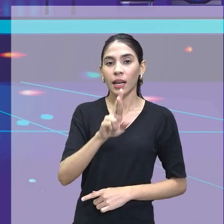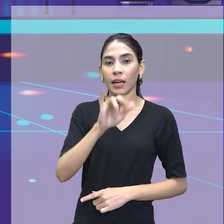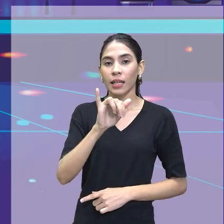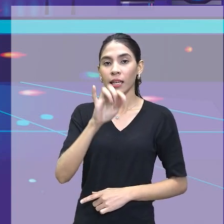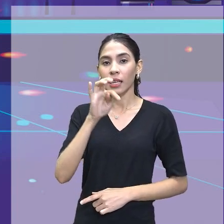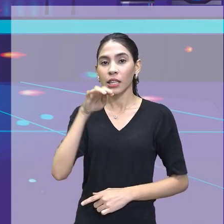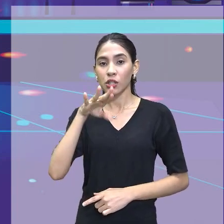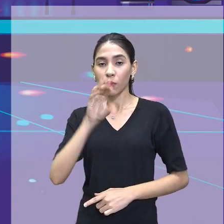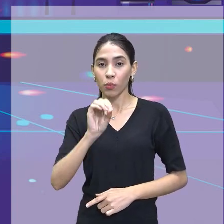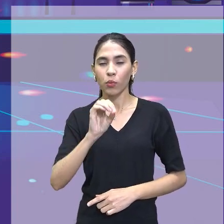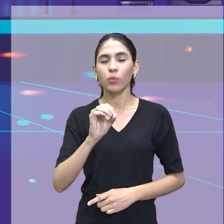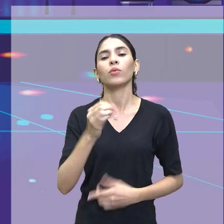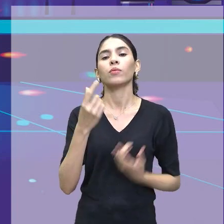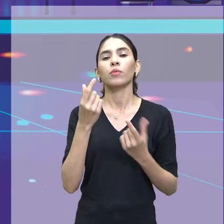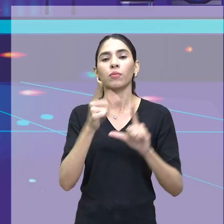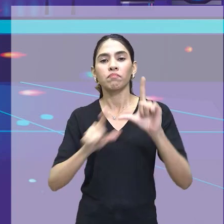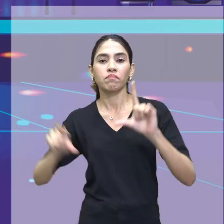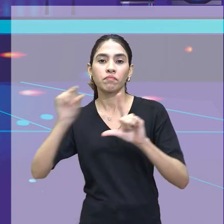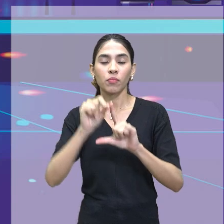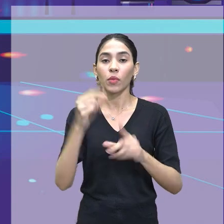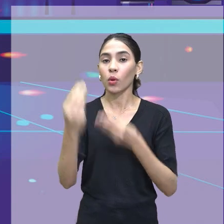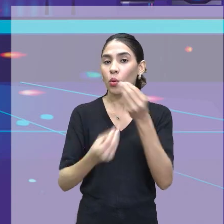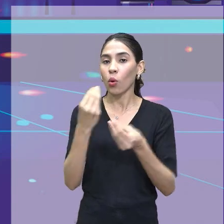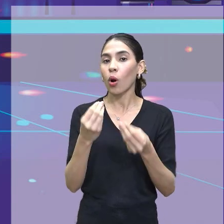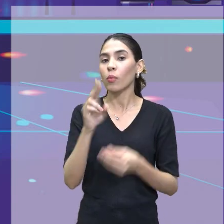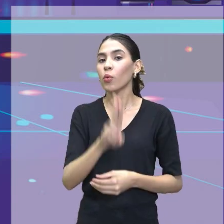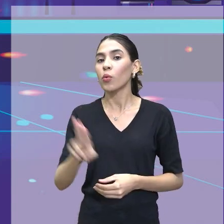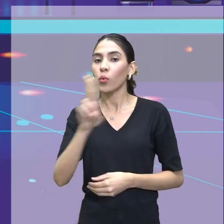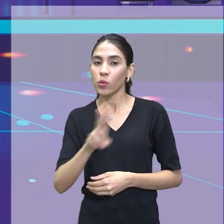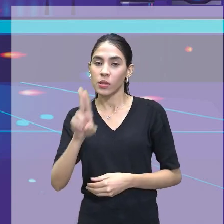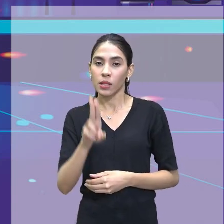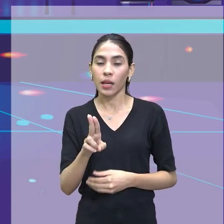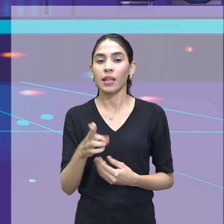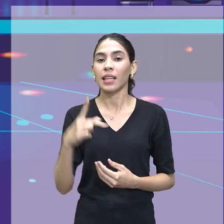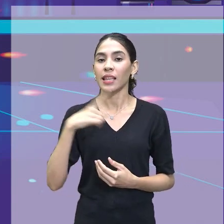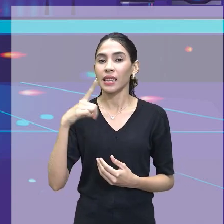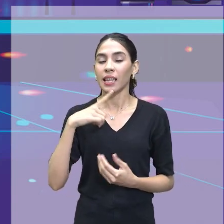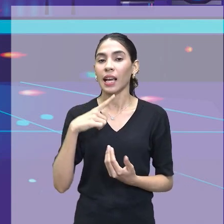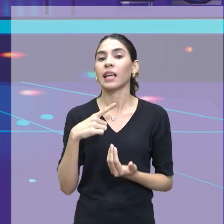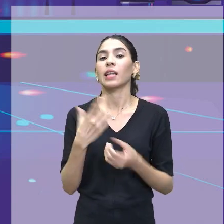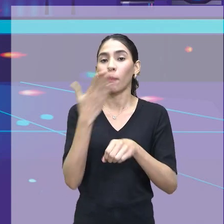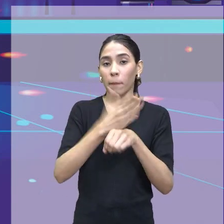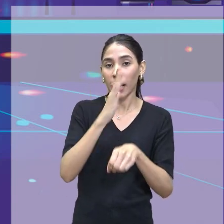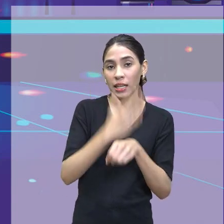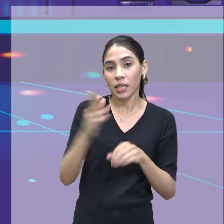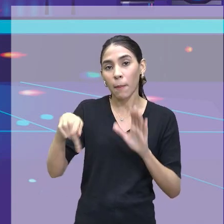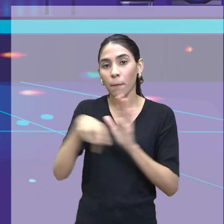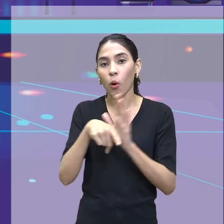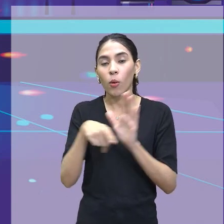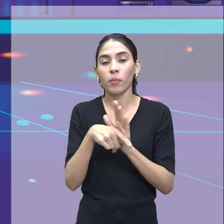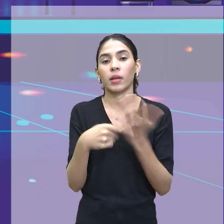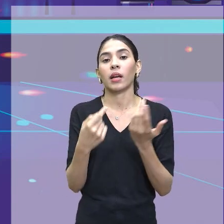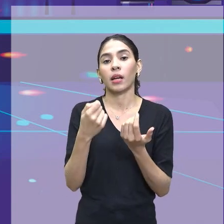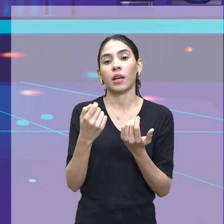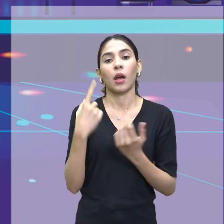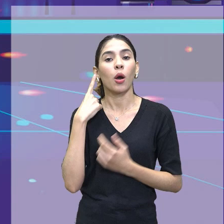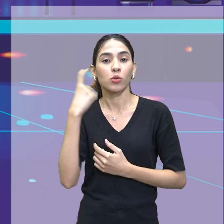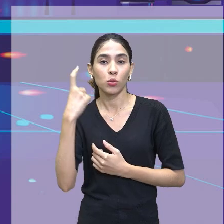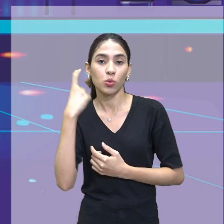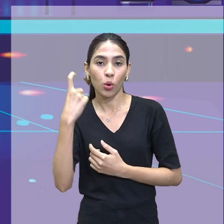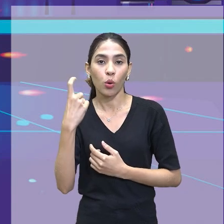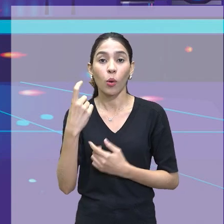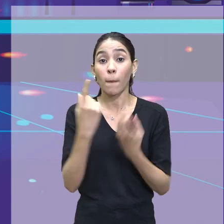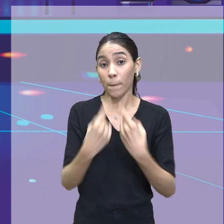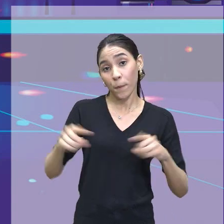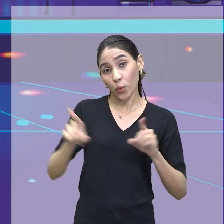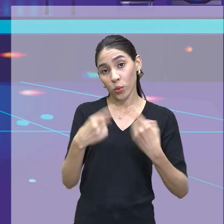logaritmos, eles possuem uma aplicação no som, na intensidade do som, porque dependendo dessa